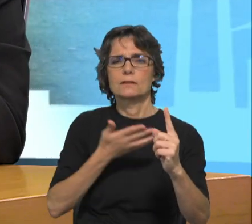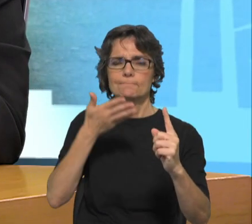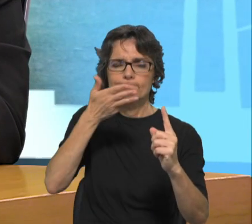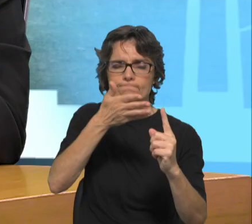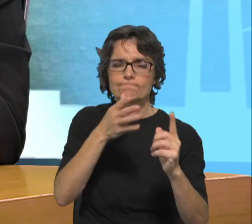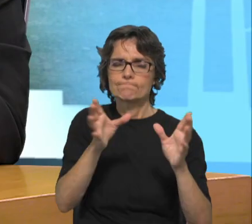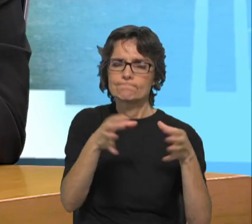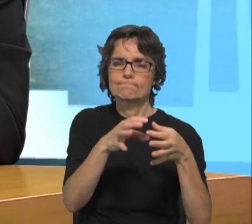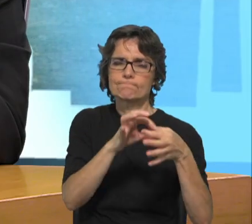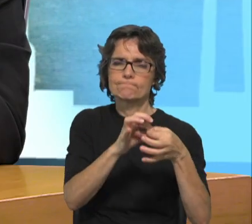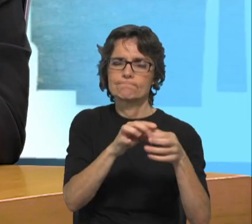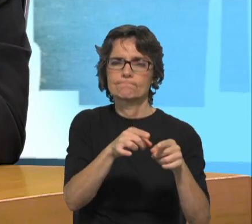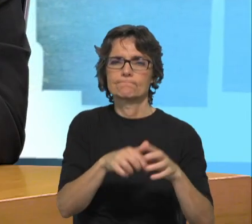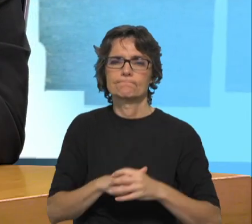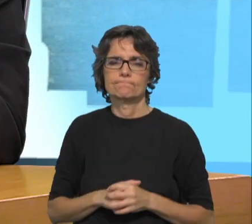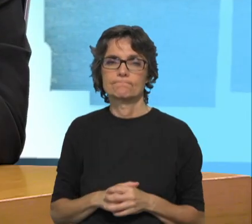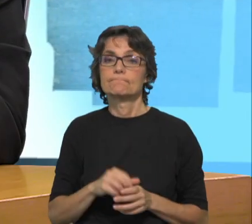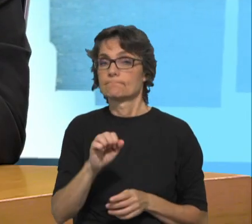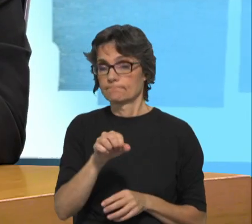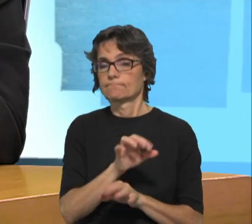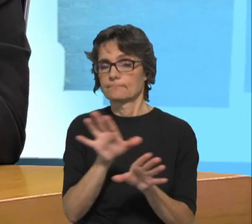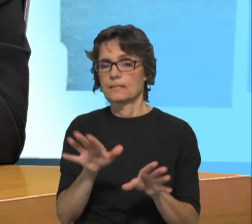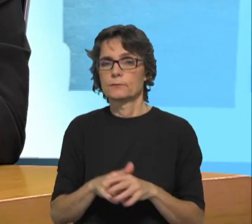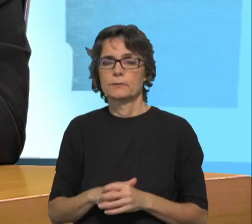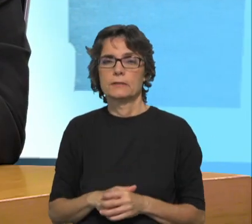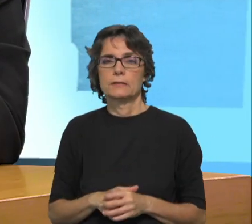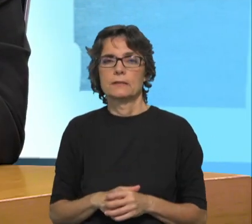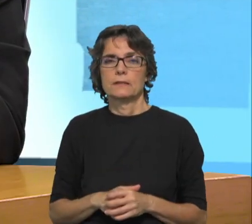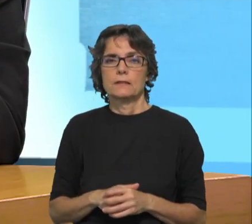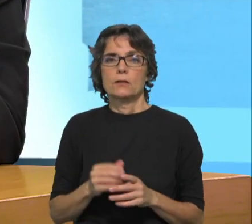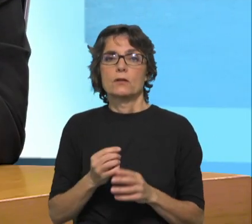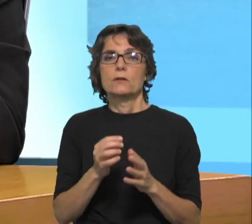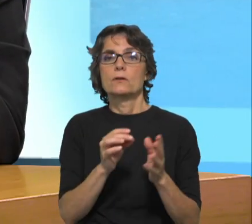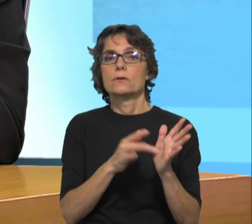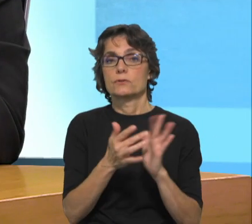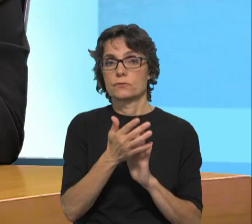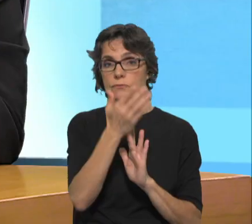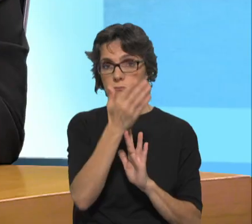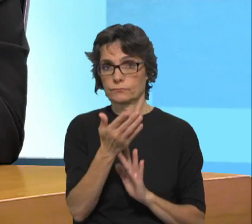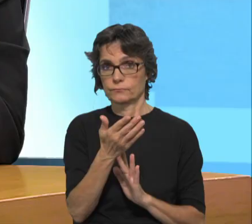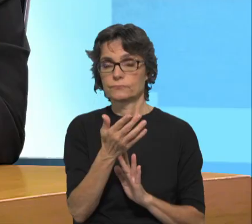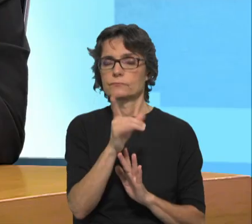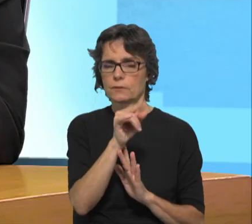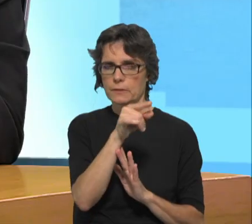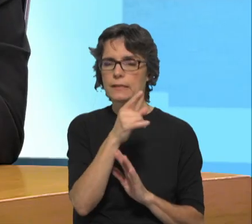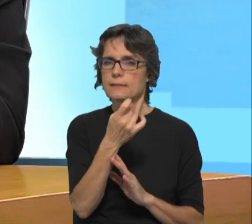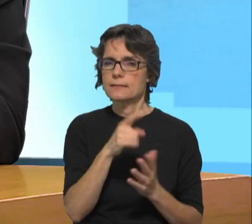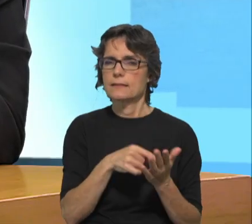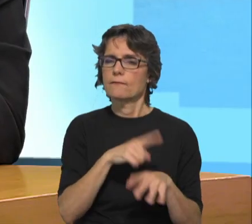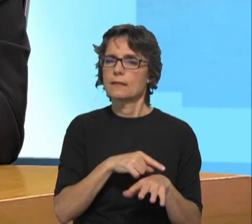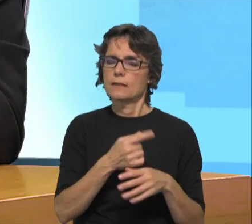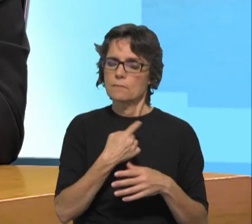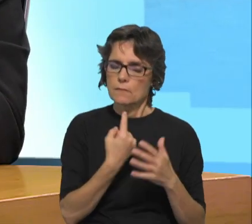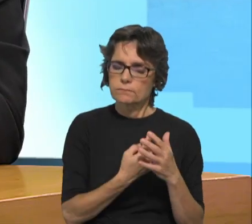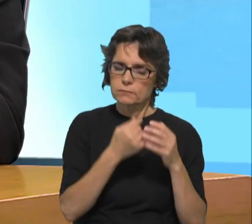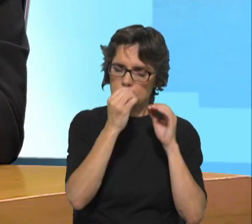naquilo que Jesus diz? Certo, sem dúvida alguma. Ou seja, tal como Jesus também se retirava para lugares desertos